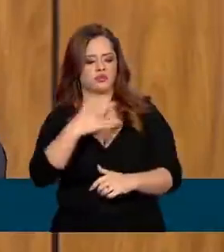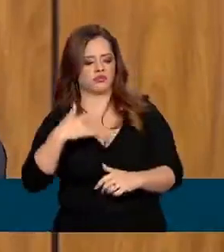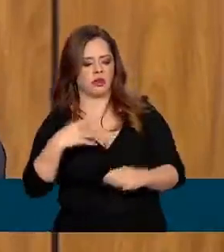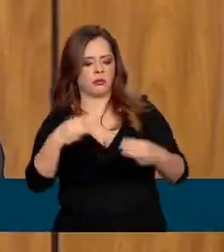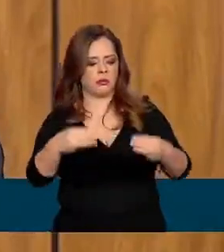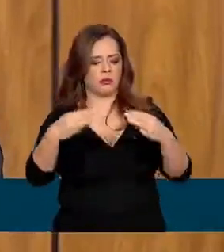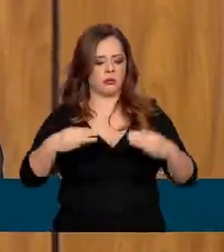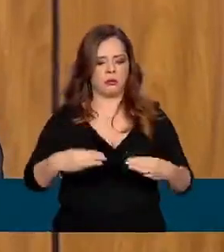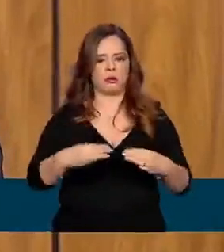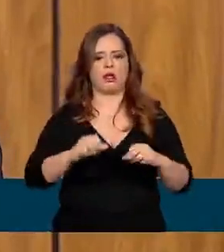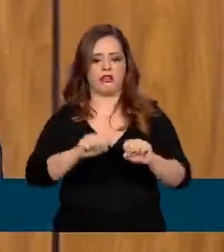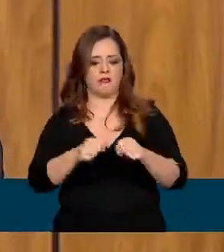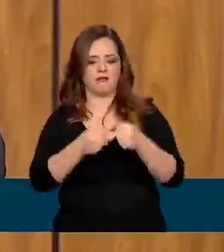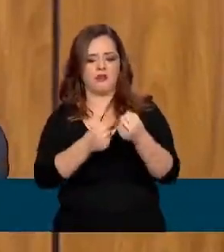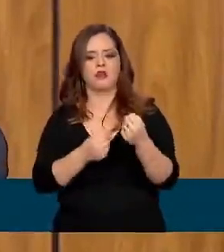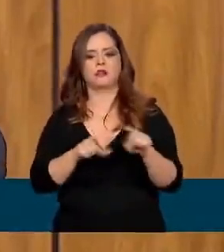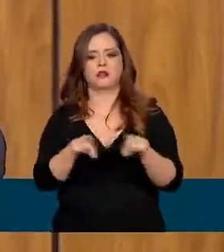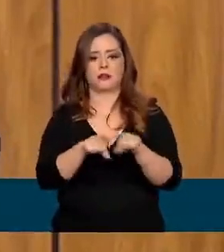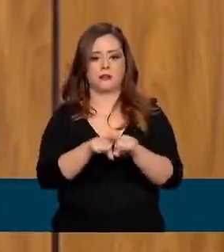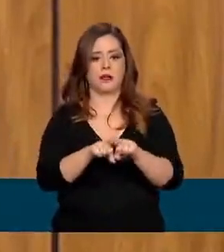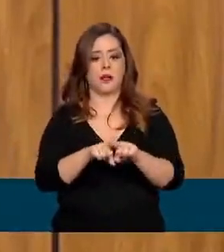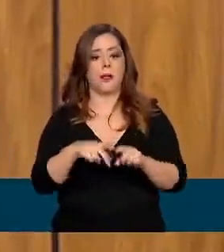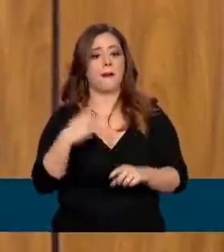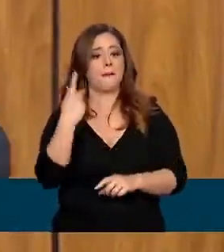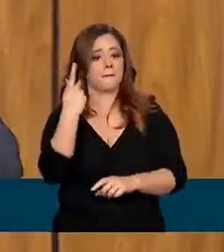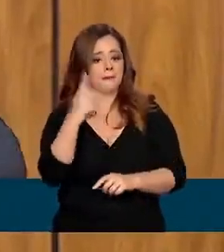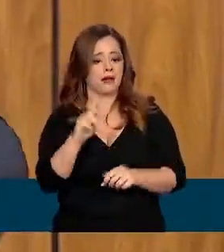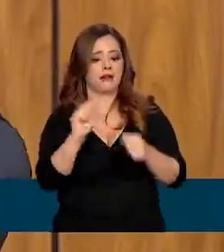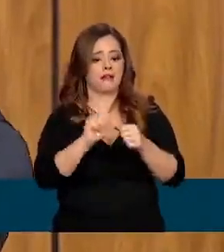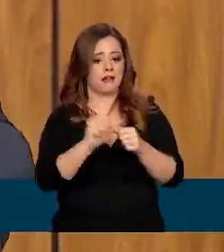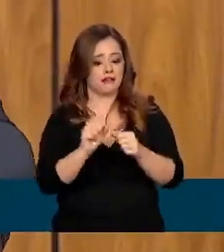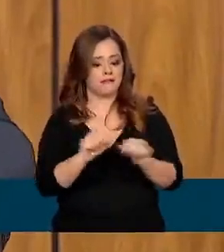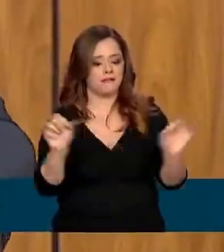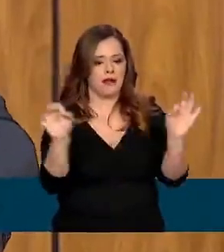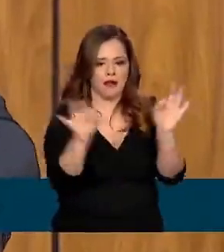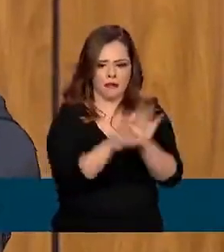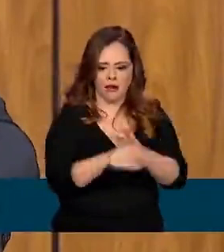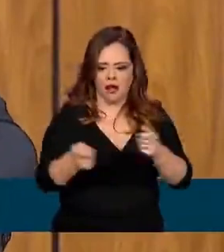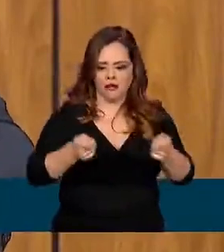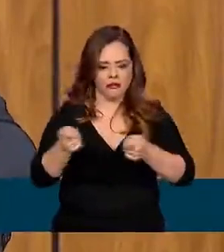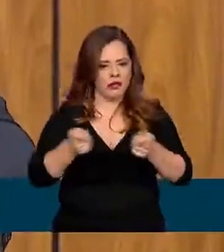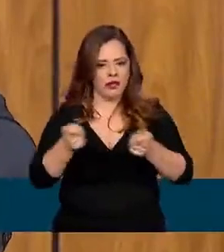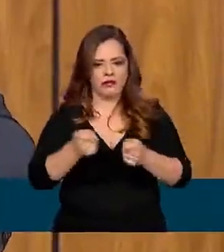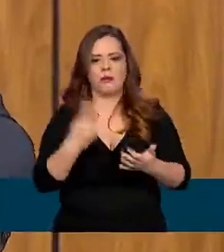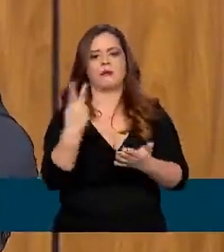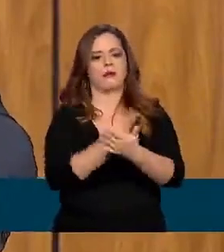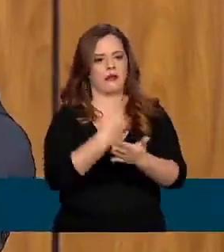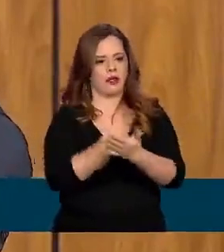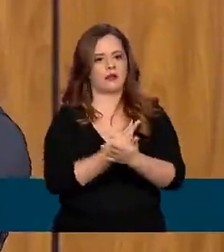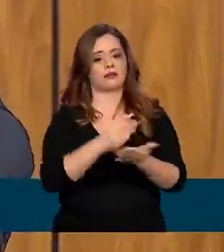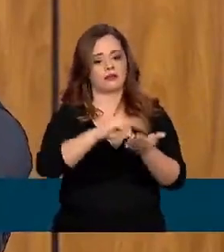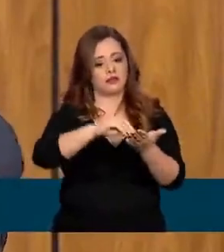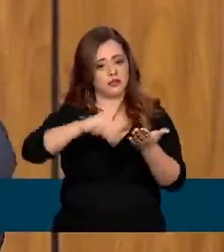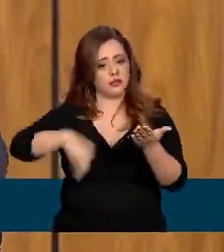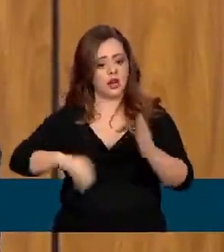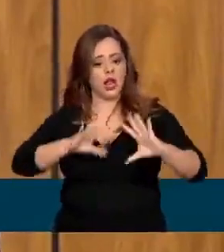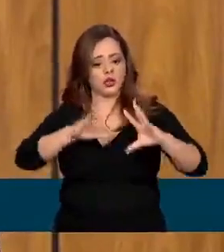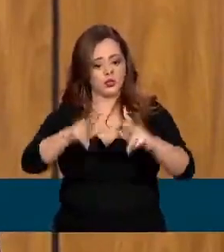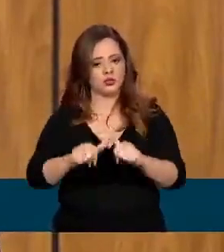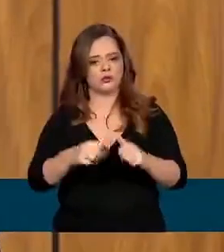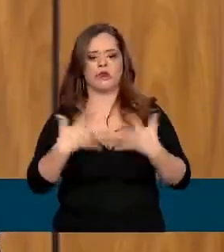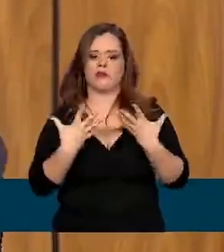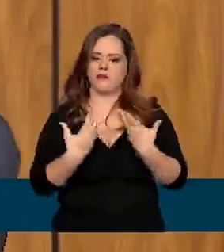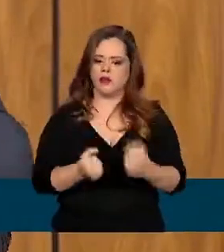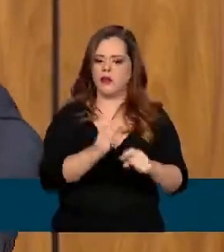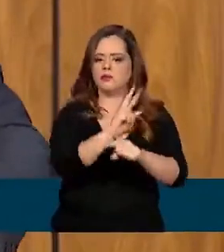nós vamos tomar todas as atitudes para acabar com o garimpo ilegal tirar os garimpeiros de lá e vamos cuidar